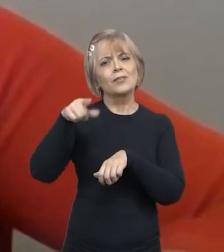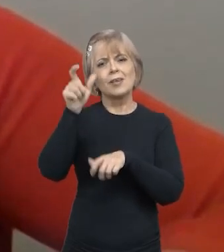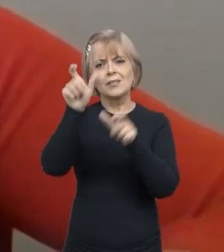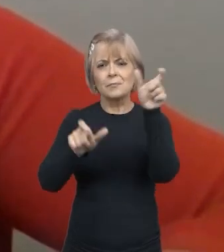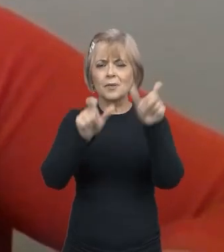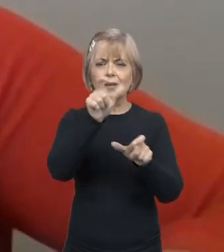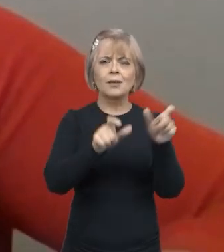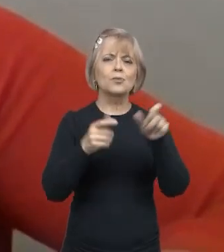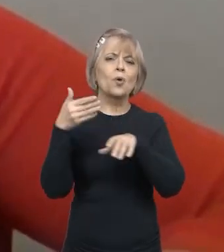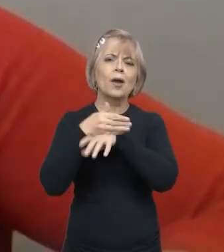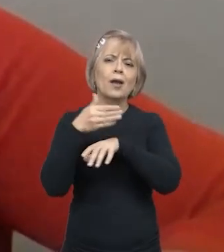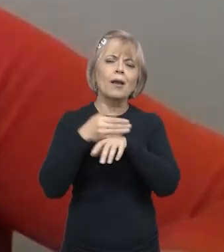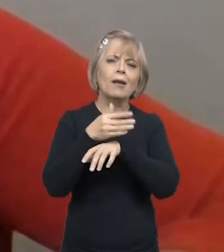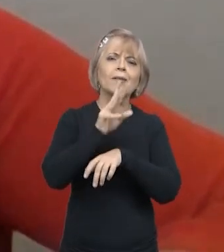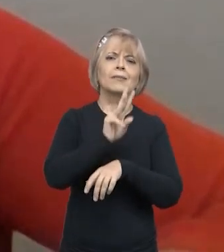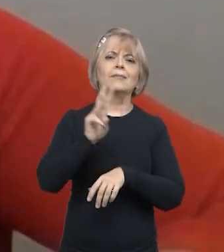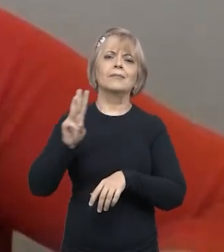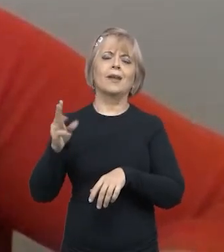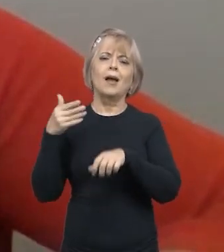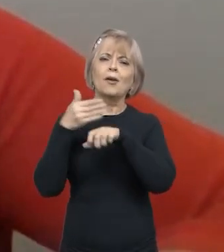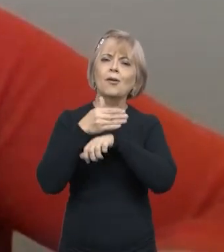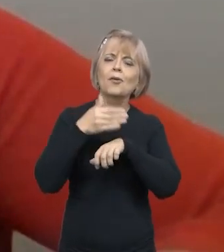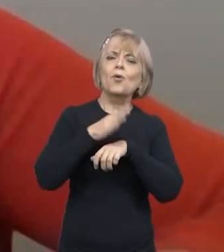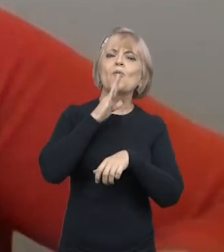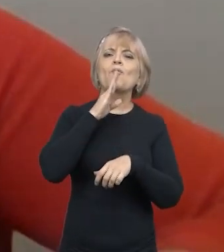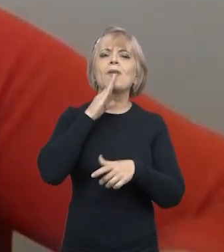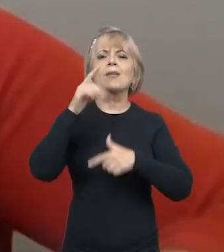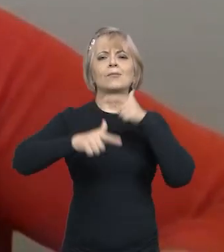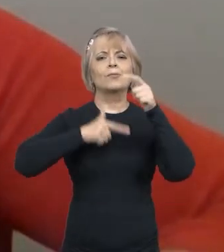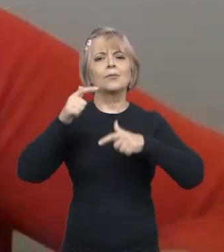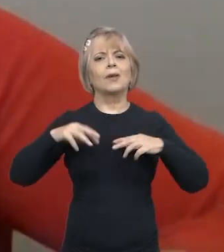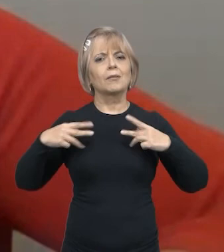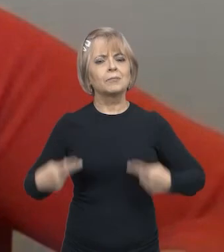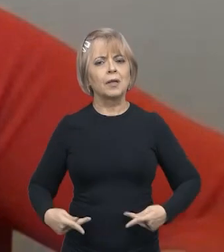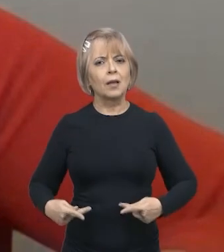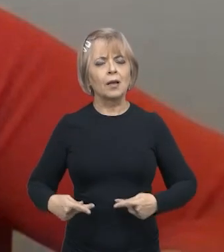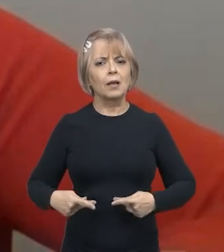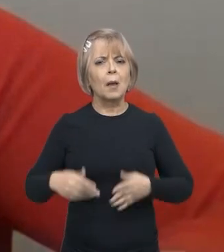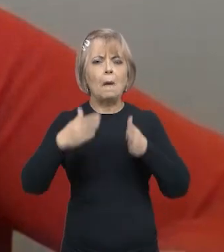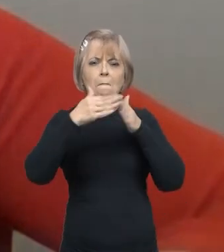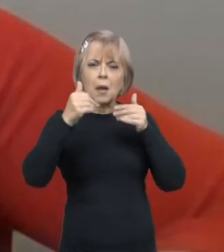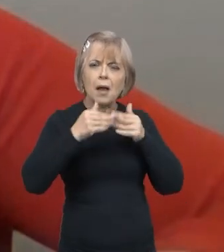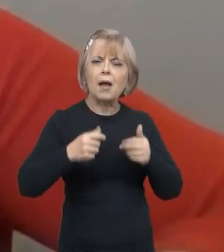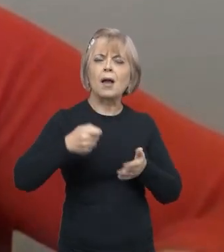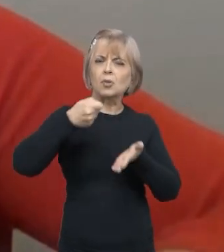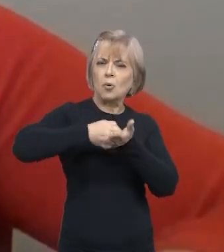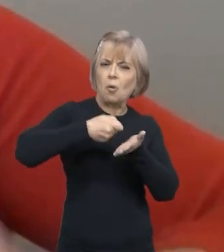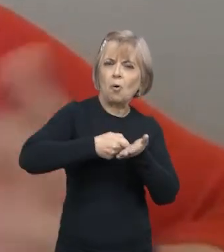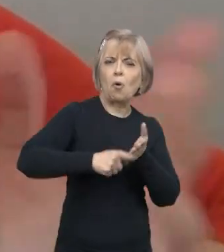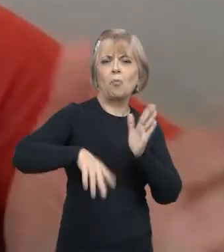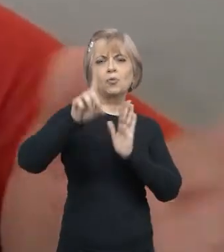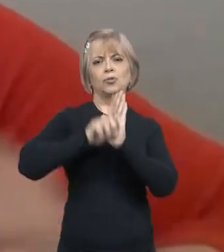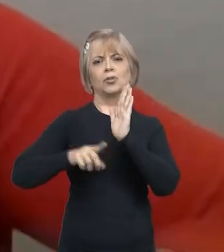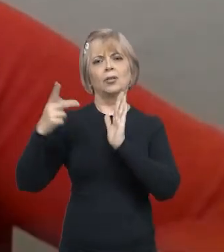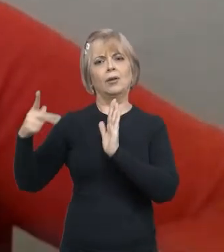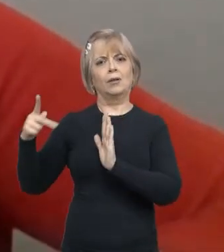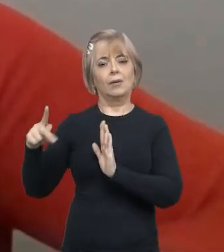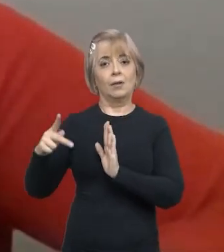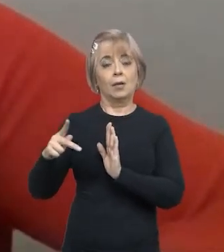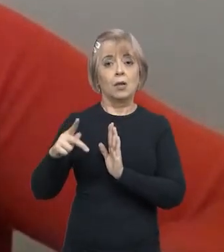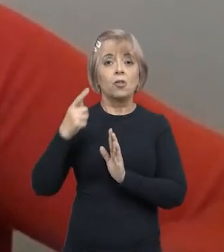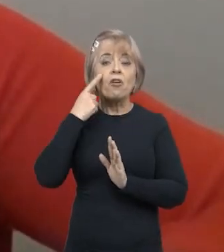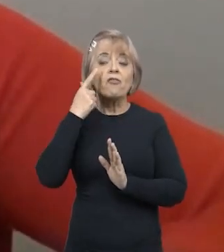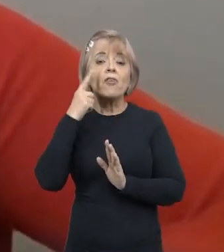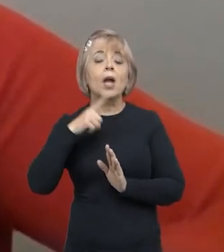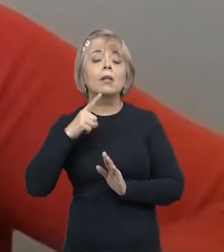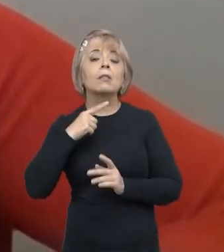né, que acessem o site, que conheçam mais a atuação do Ministério Público, que cobrem seus direitos perante os fornecedores, que verifiquem ali se já tem algum